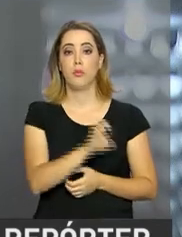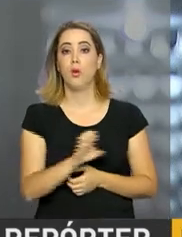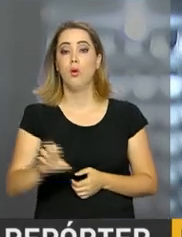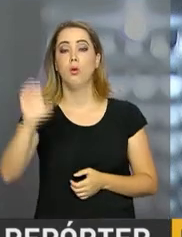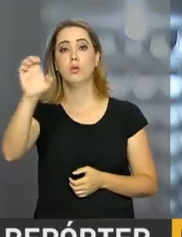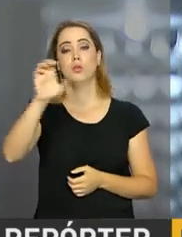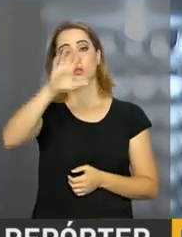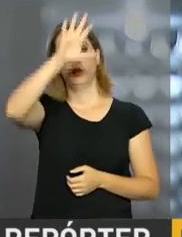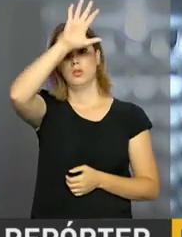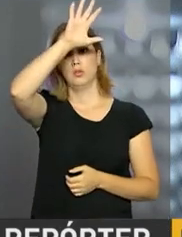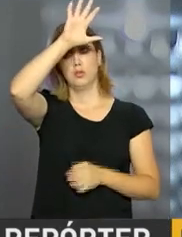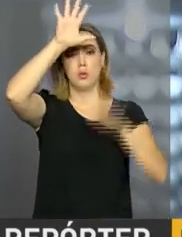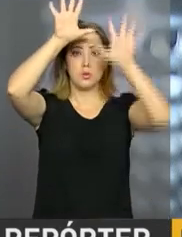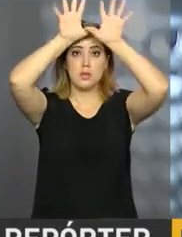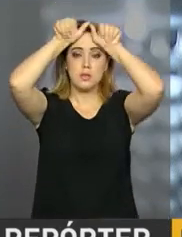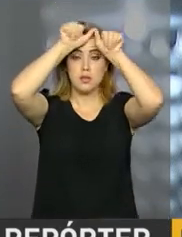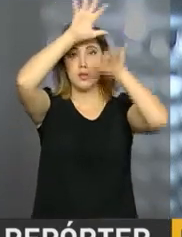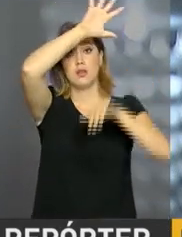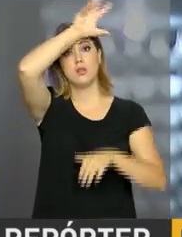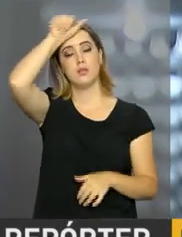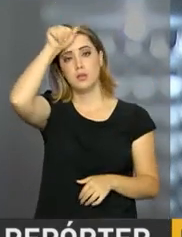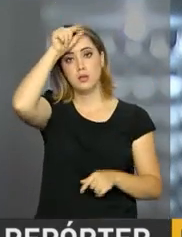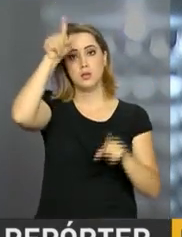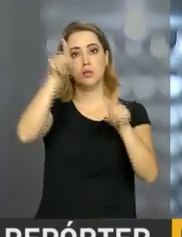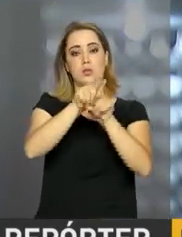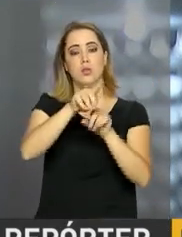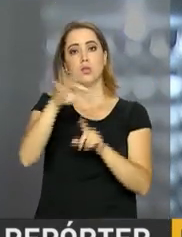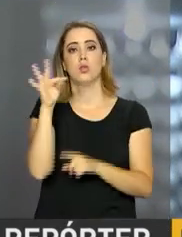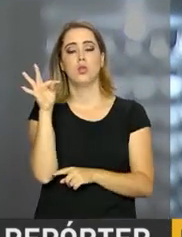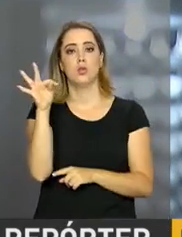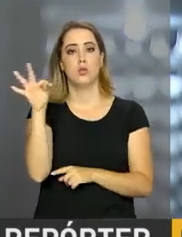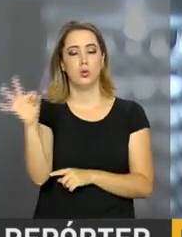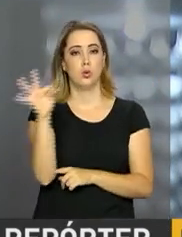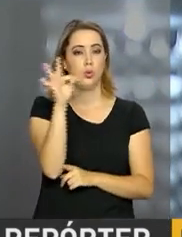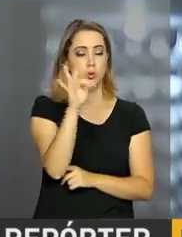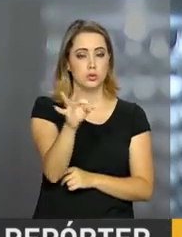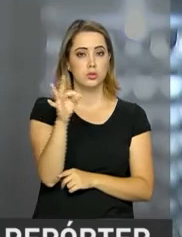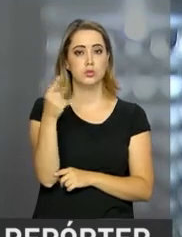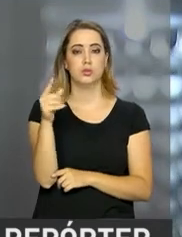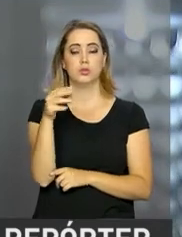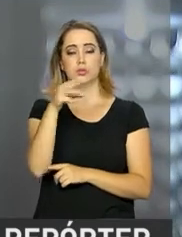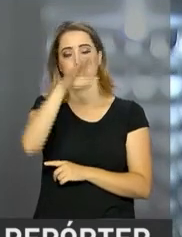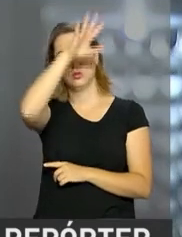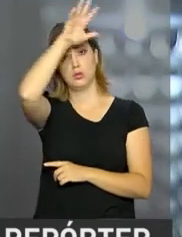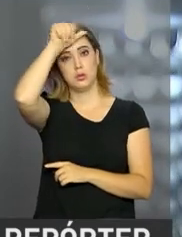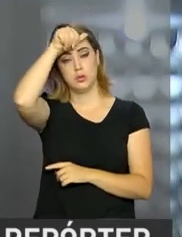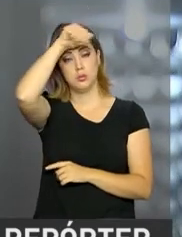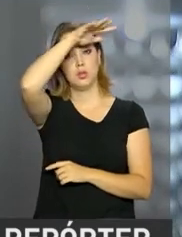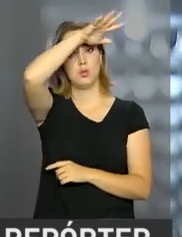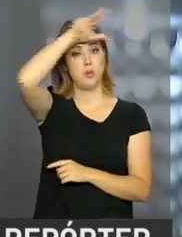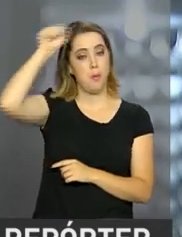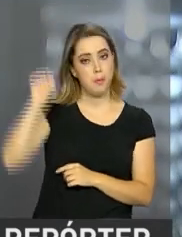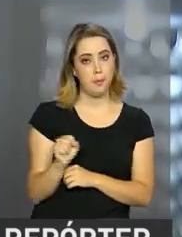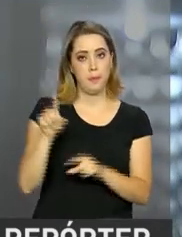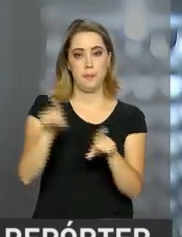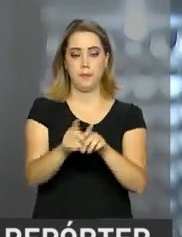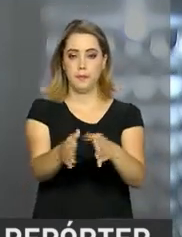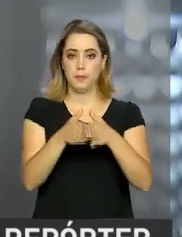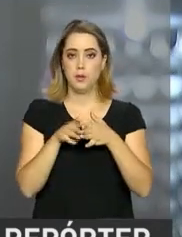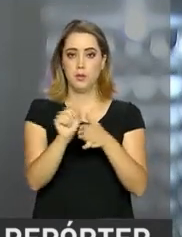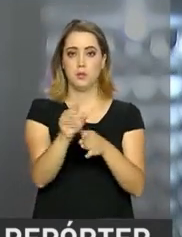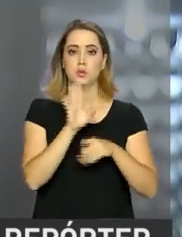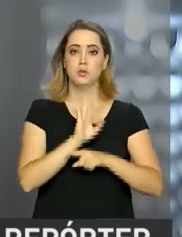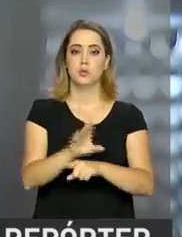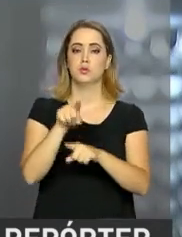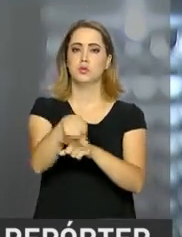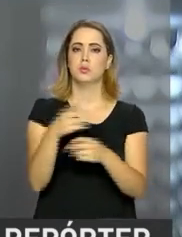amazonas roraima rondônia tocantins mato grosso e mato grosso do sul solicitaram apoio do governo federal para